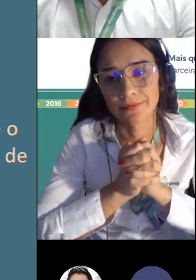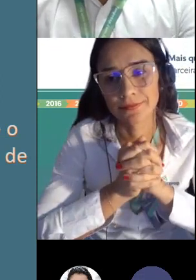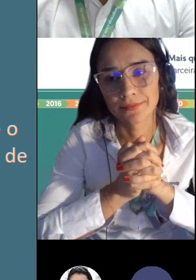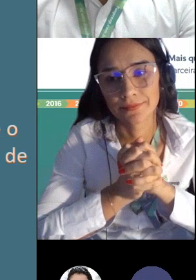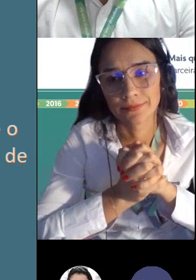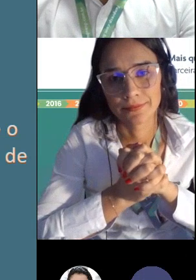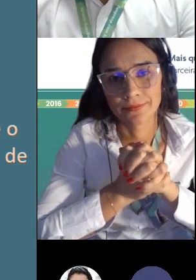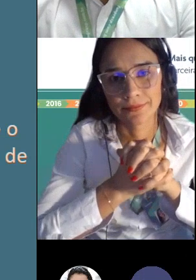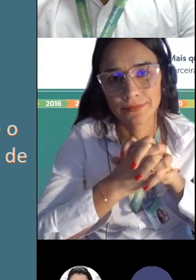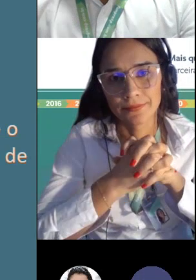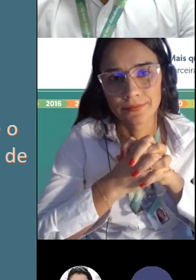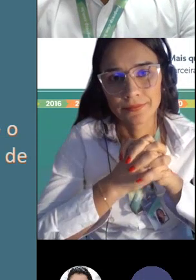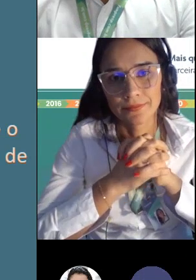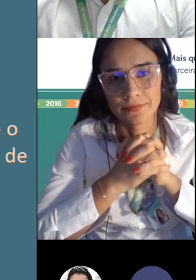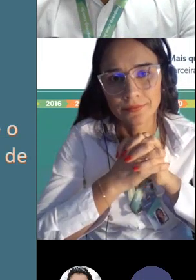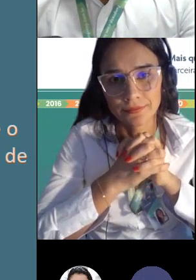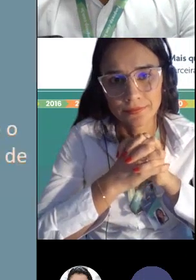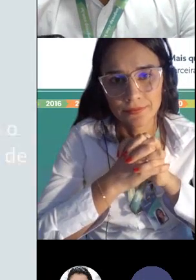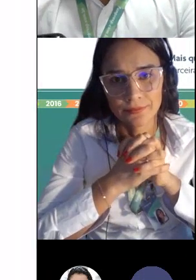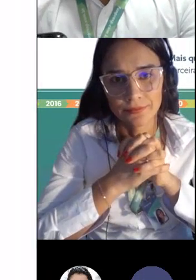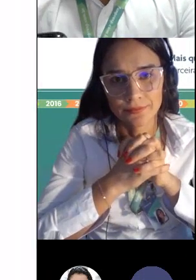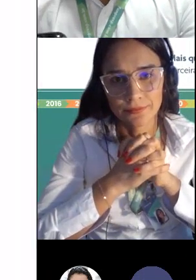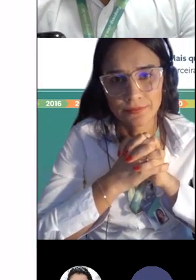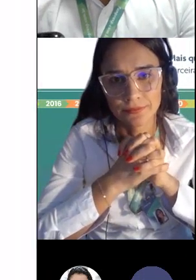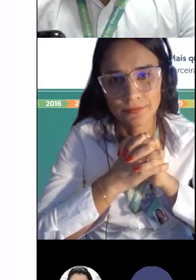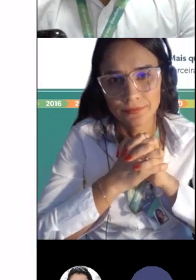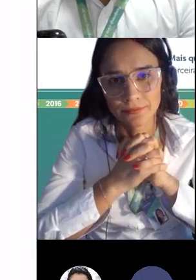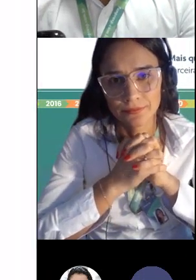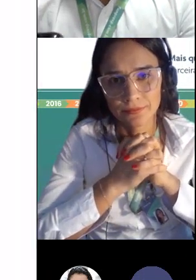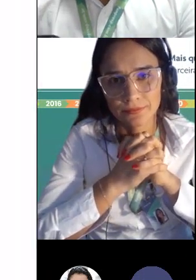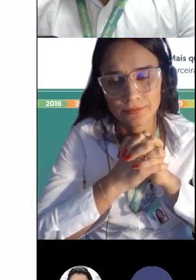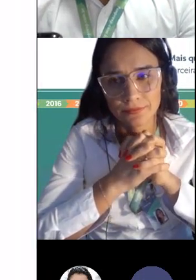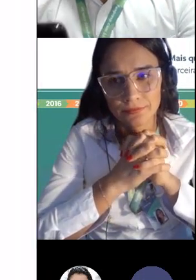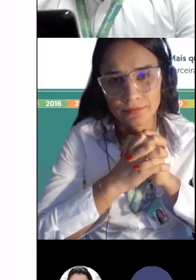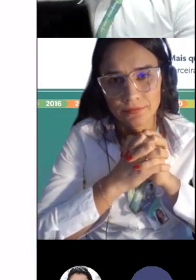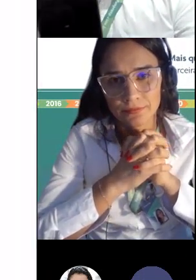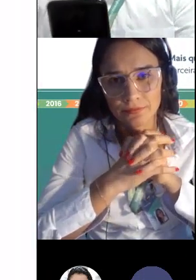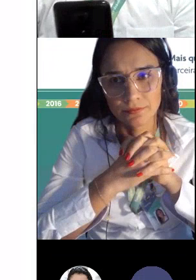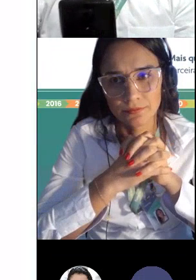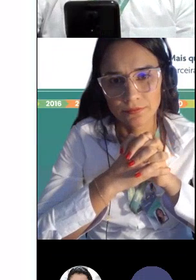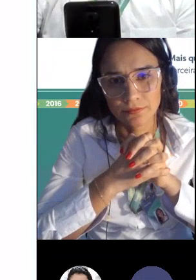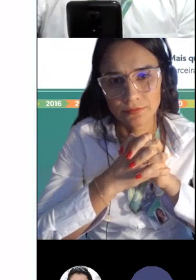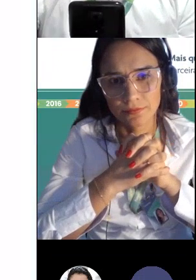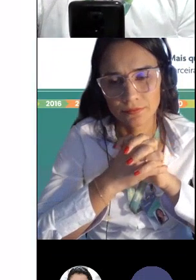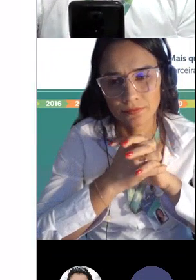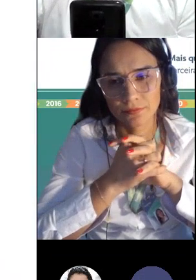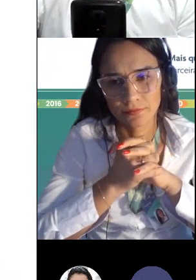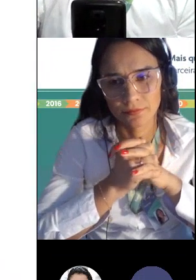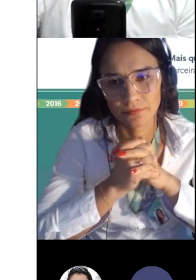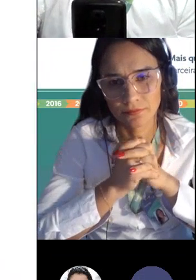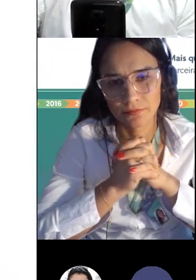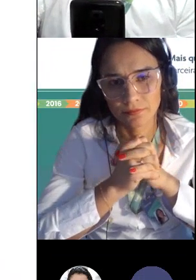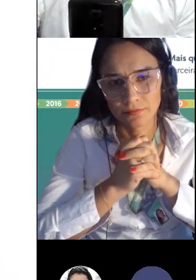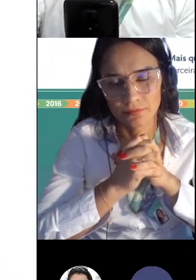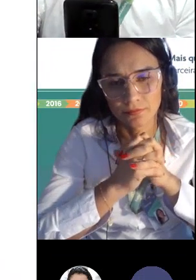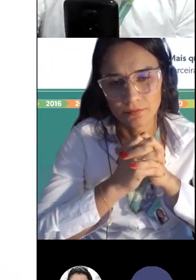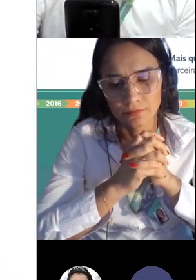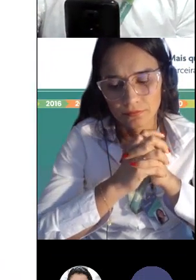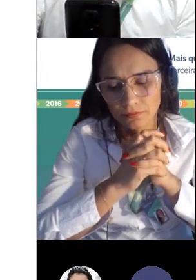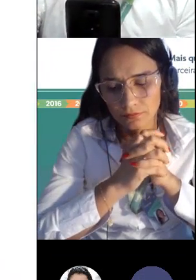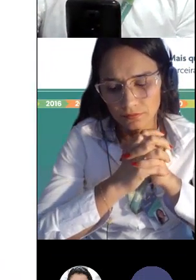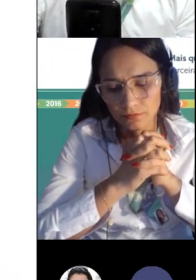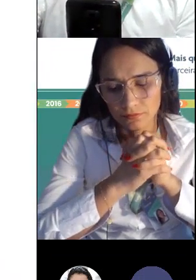vocês como vocês podem se proteger também nesse momento de invalidez. Mas continuando aqui no ativo alternativo, eu estava falando que ele não tem a caixinha